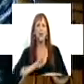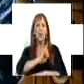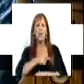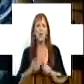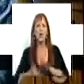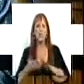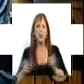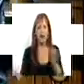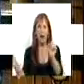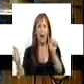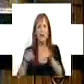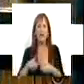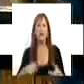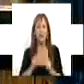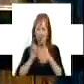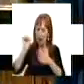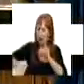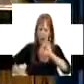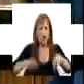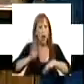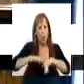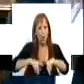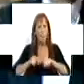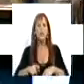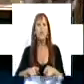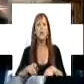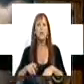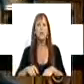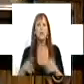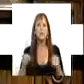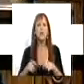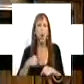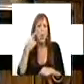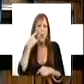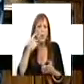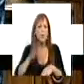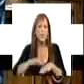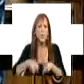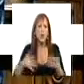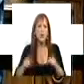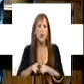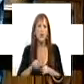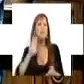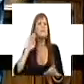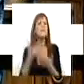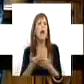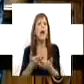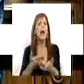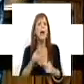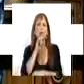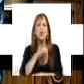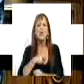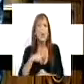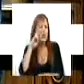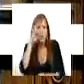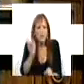e urgente abanão no sentido de eliminar as causas e face ao que se conhece relativamente aos seus efeitos, podemos,